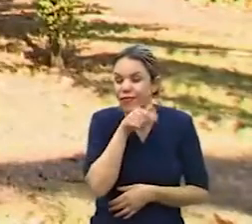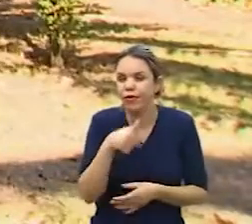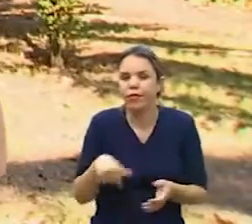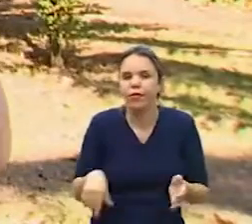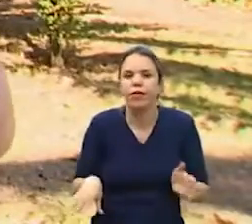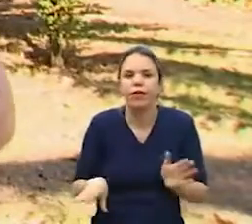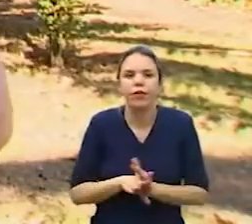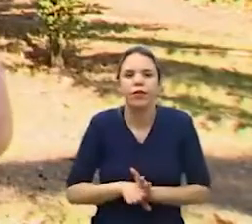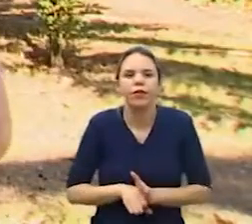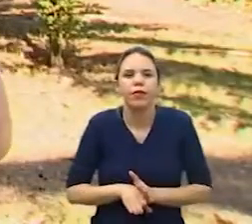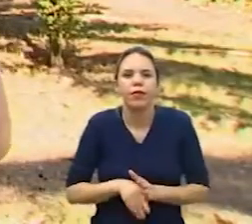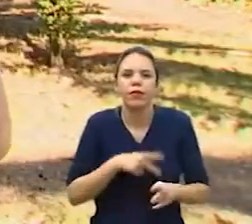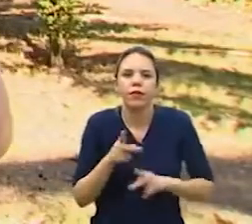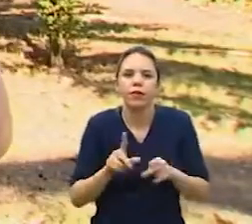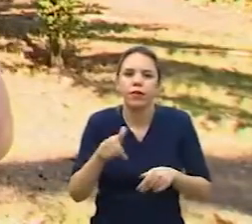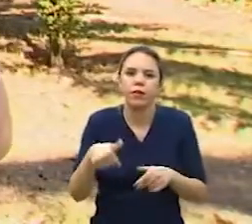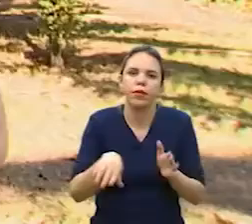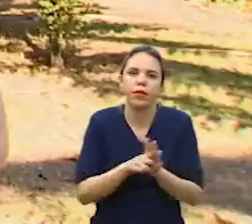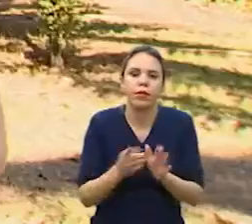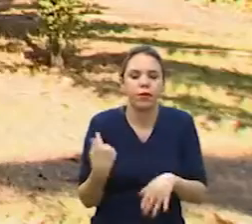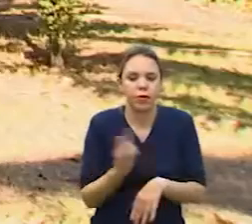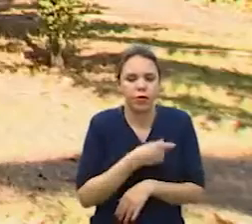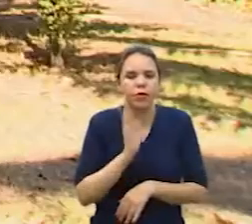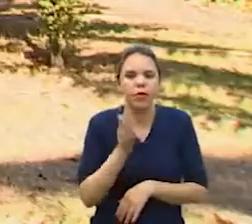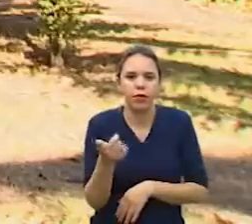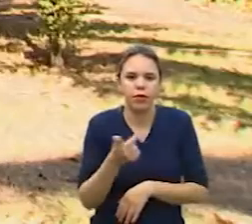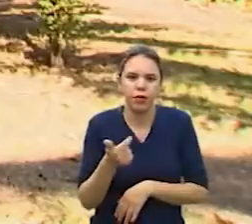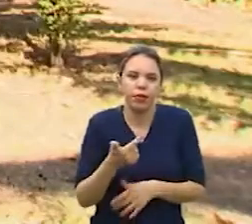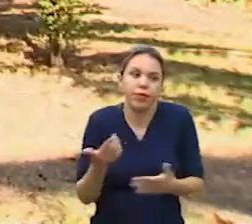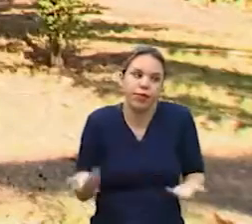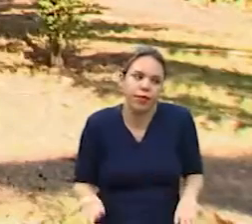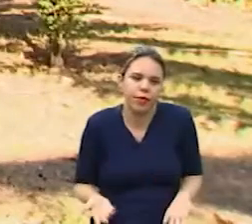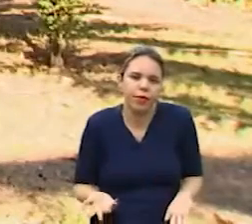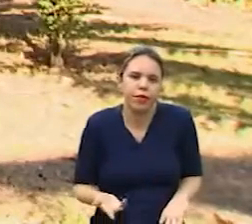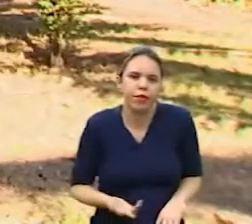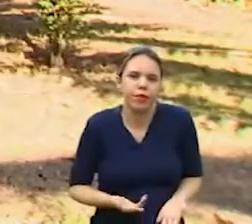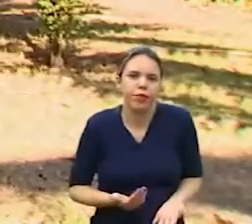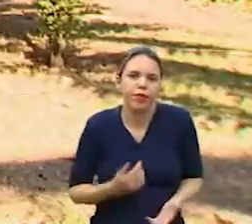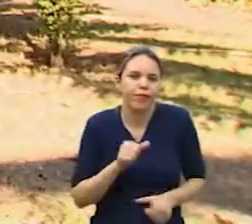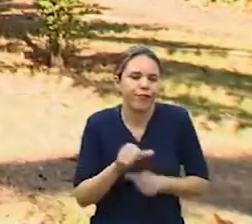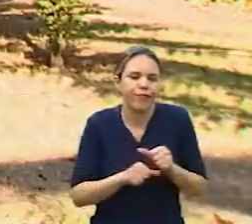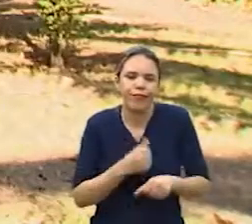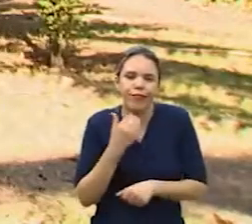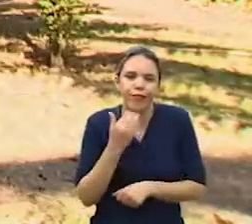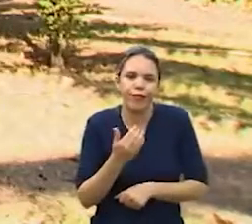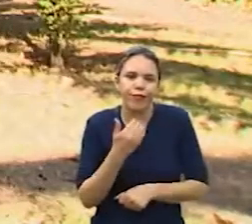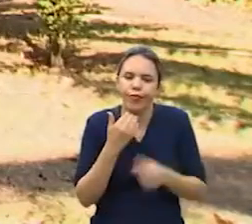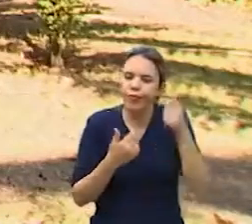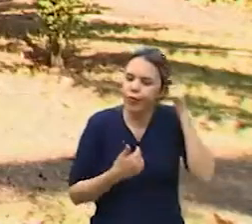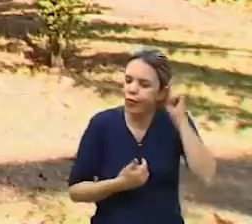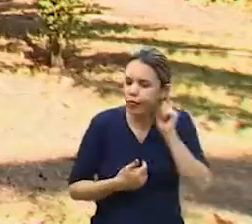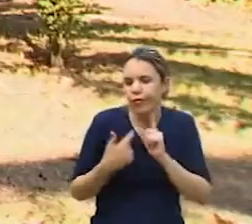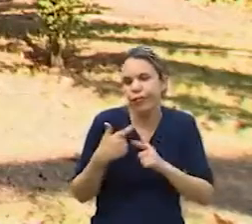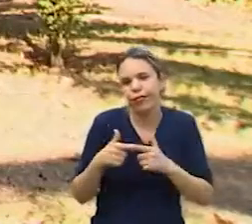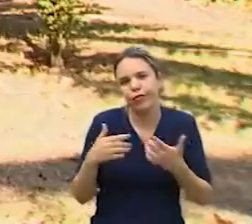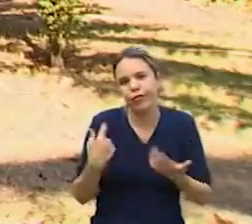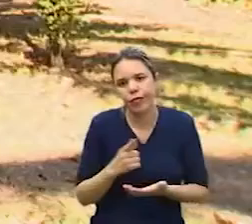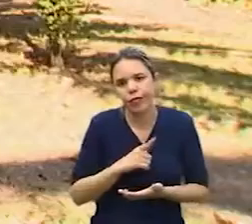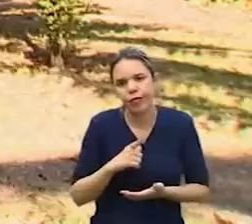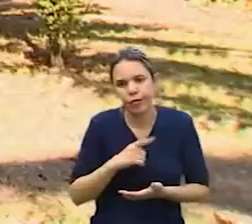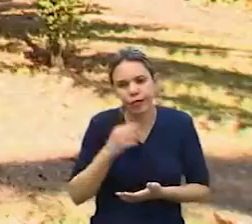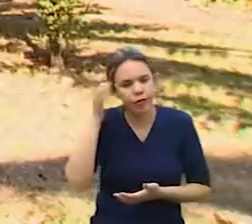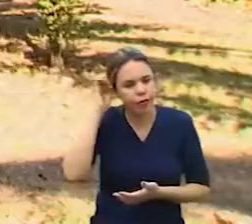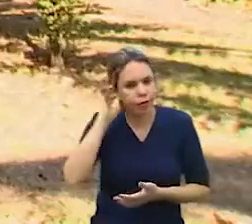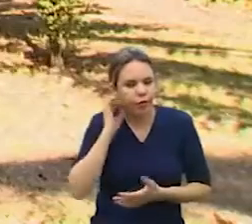animais. Mas quem chegou foram as pessoas. Nós já estávamos lá. Só que isso não vai mudar. A situação não tinha jeito